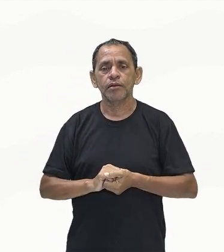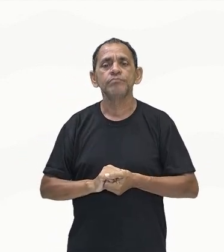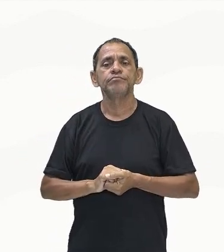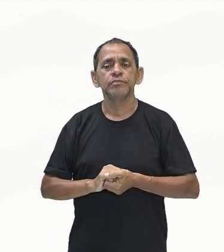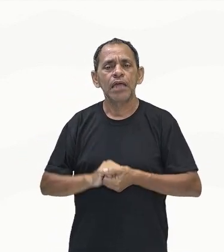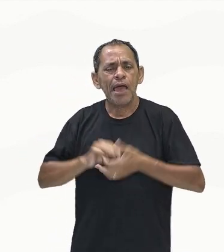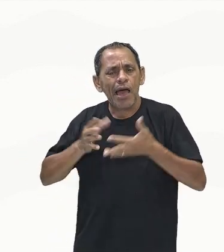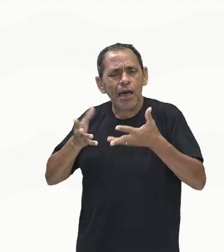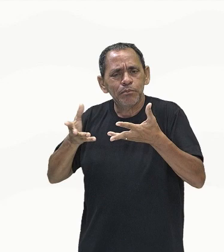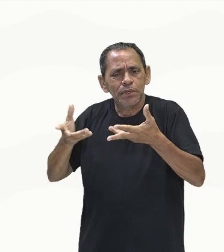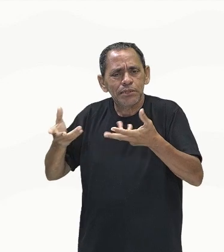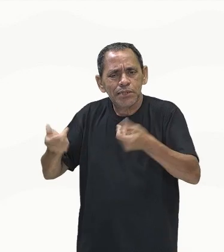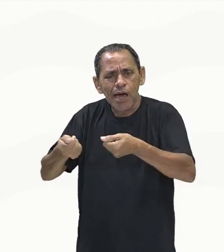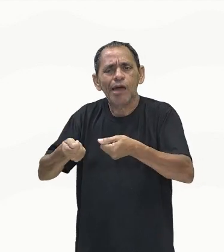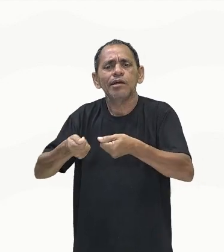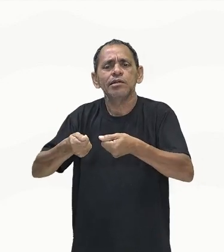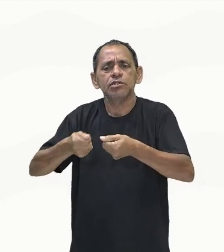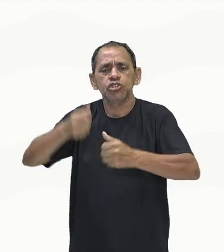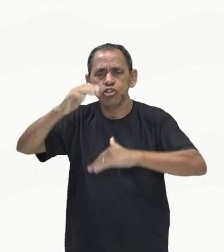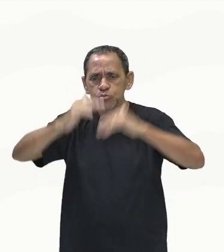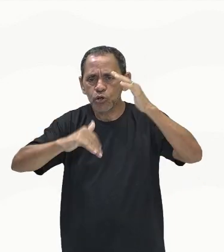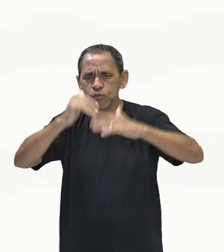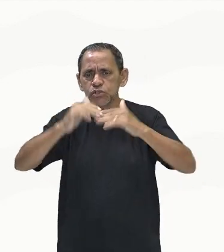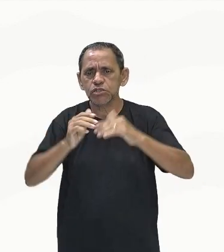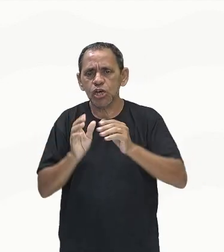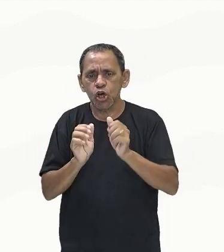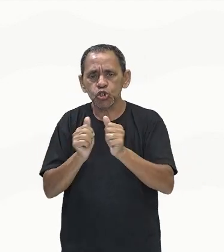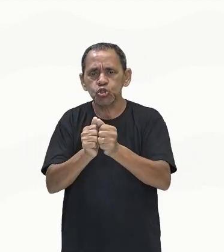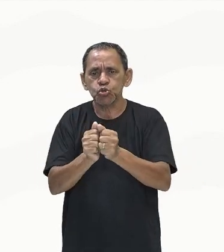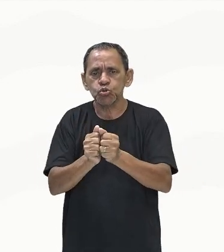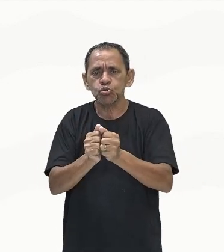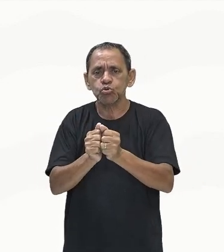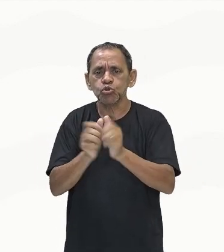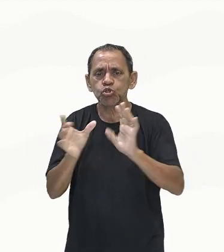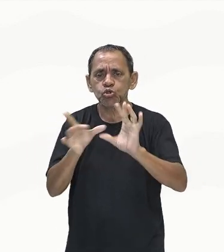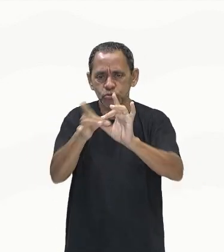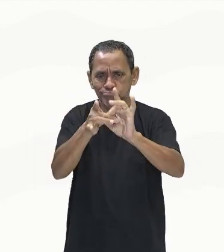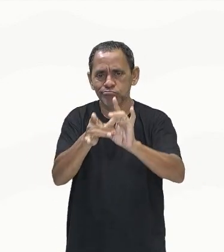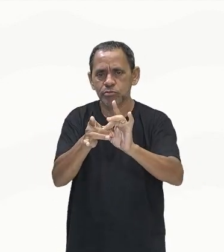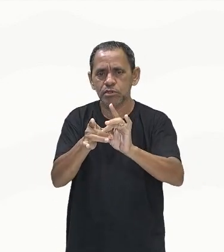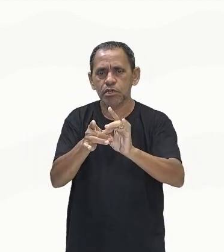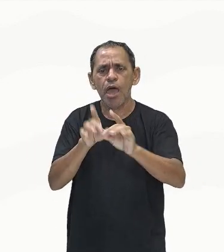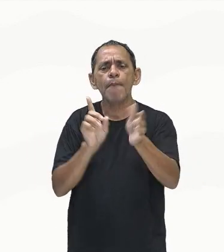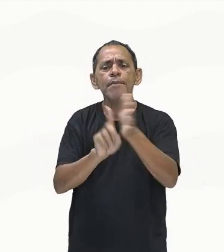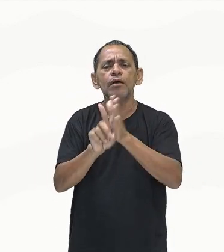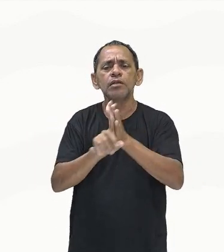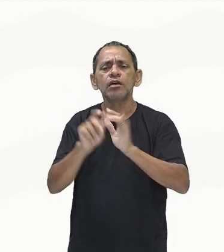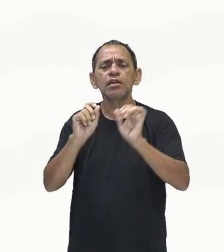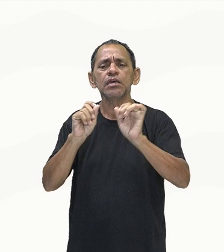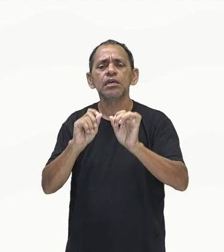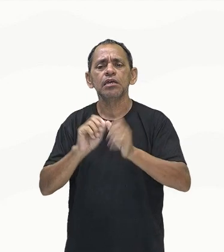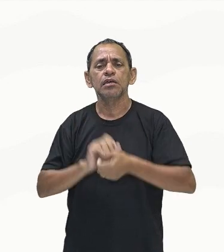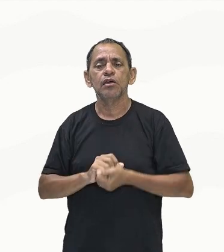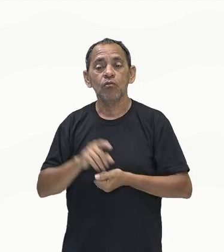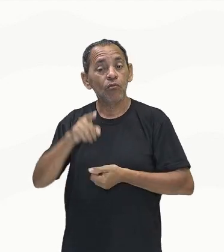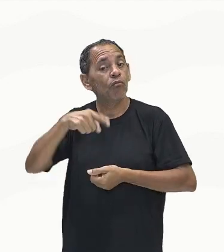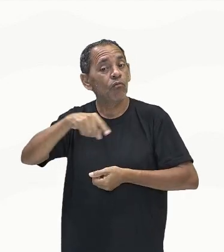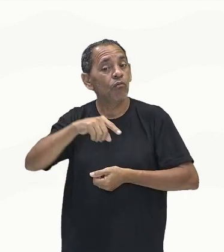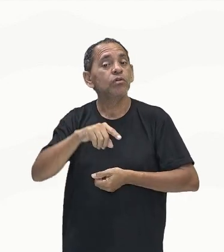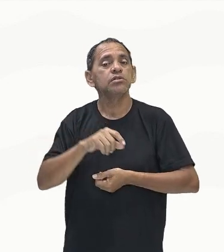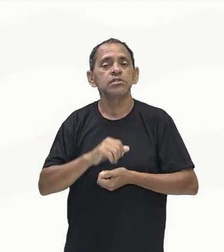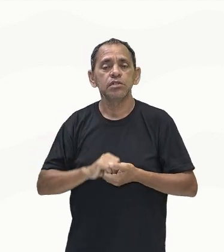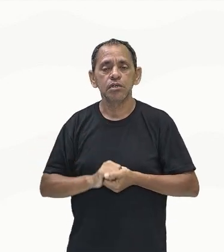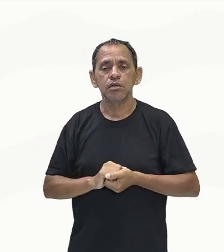e profissão, a gente junta o talento e a profissão, a perguntinha é: o que você pode ser pago para fazer,